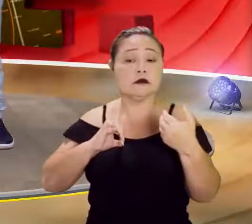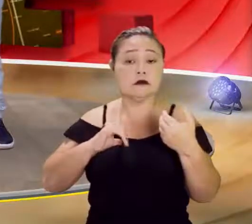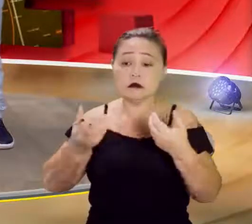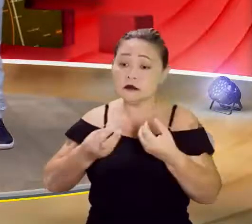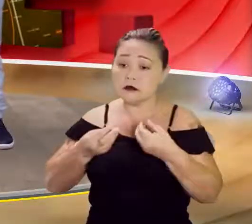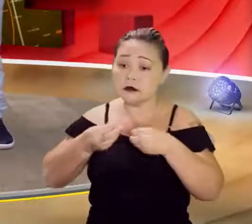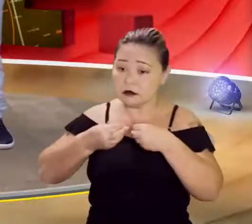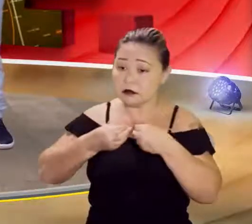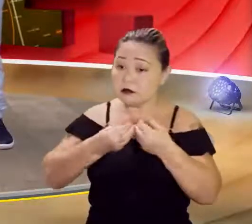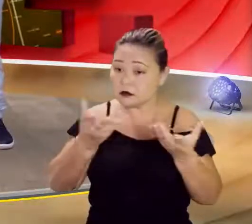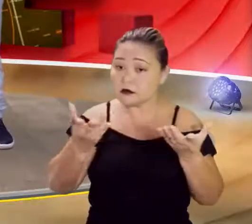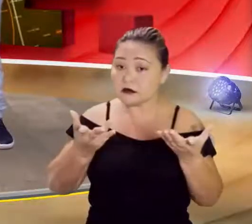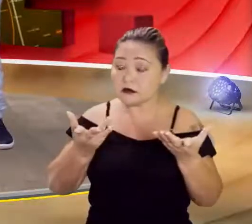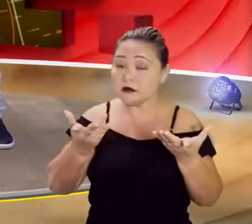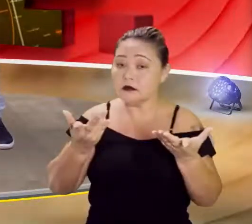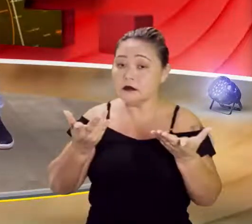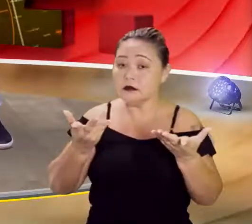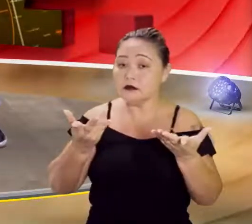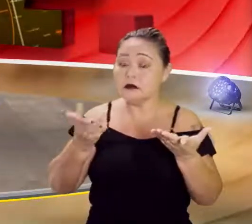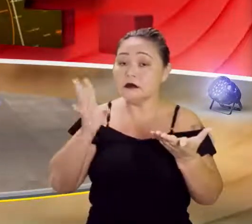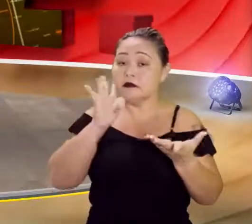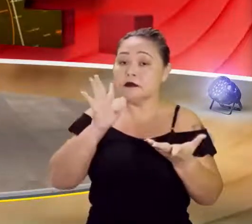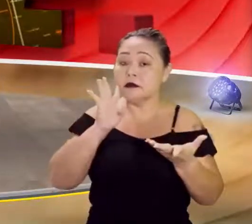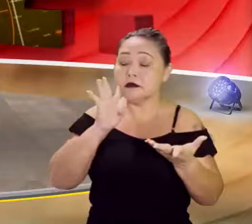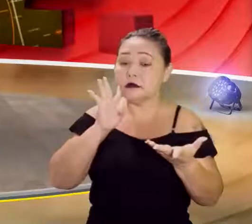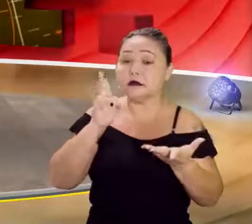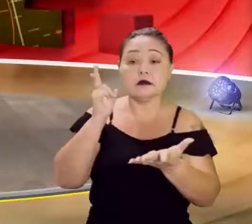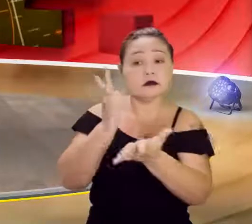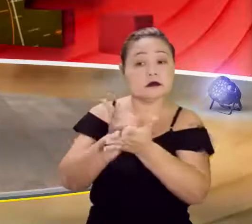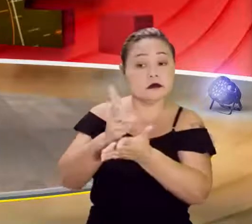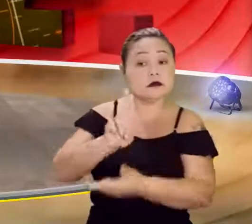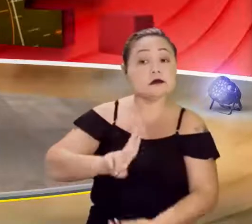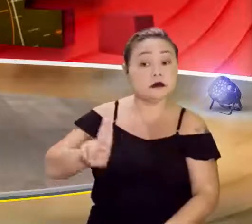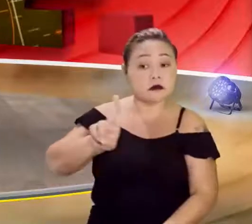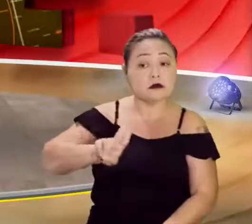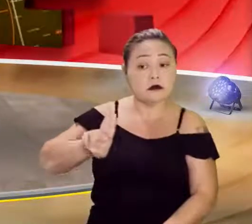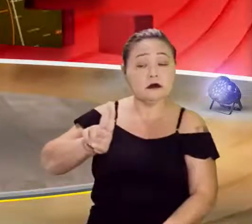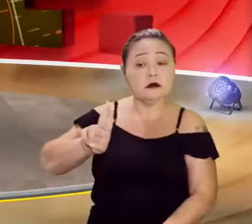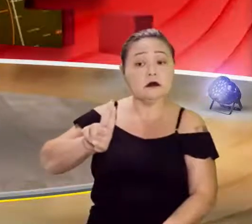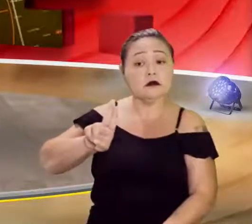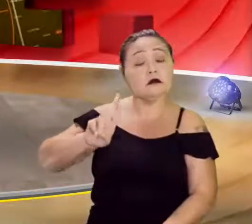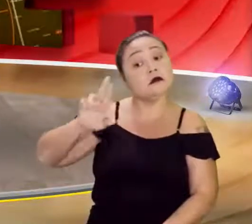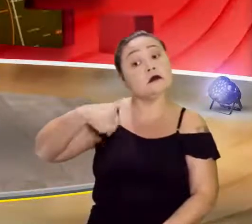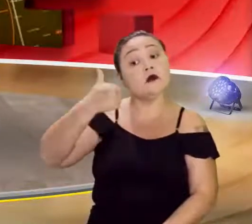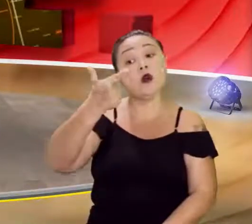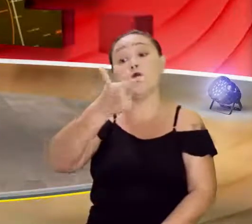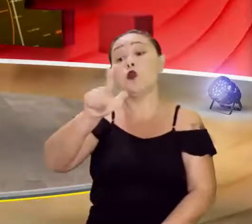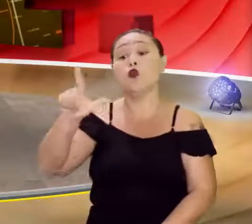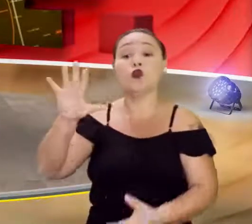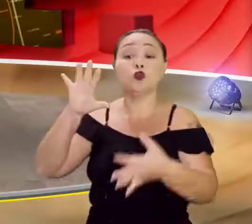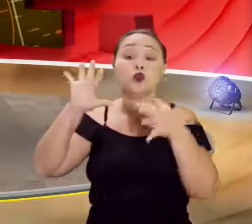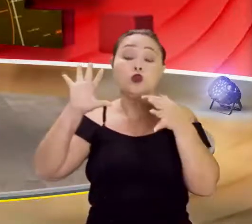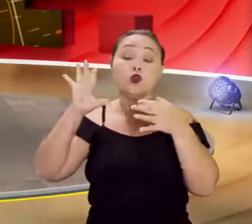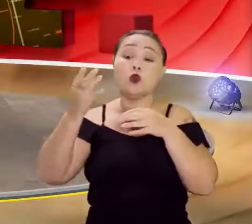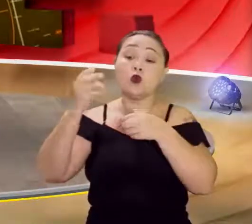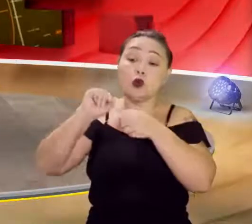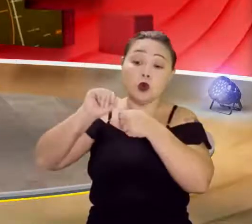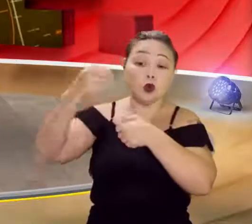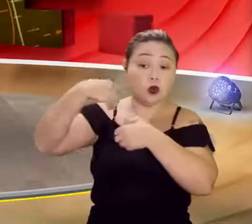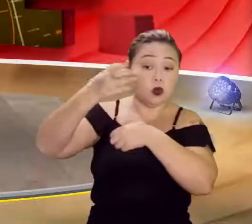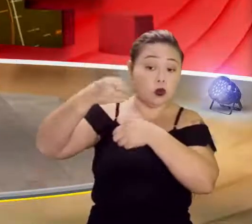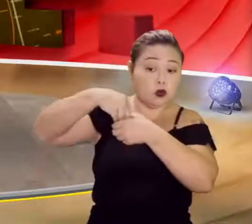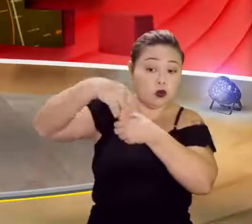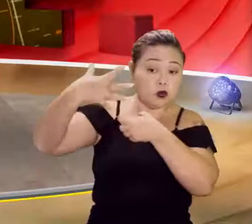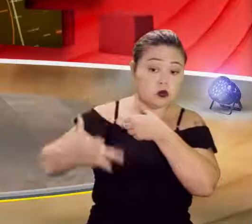Pedro, assim, só para dar uma curiosidadezinha. Pode. Essas mesmas aplicações vão ser usadas em outro conteúdo.